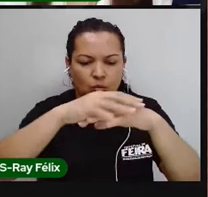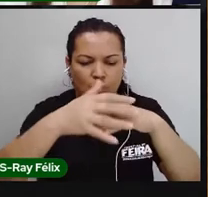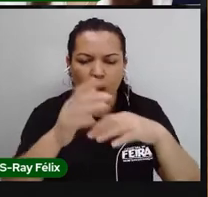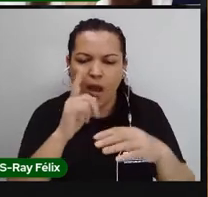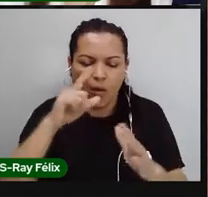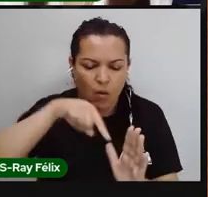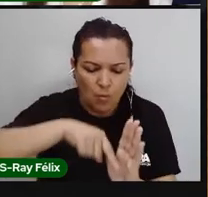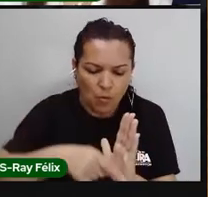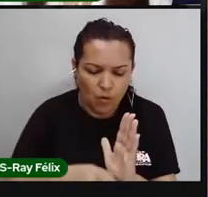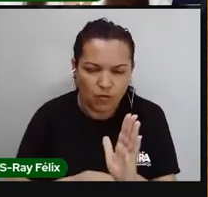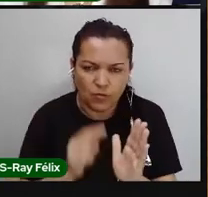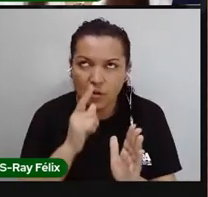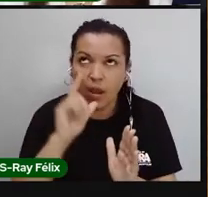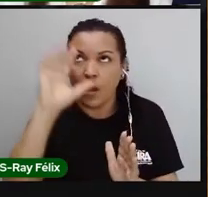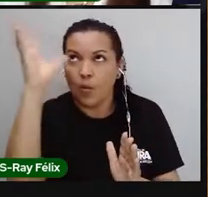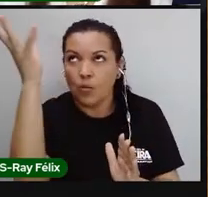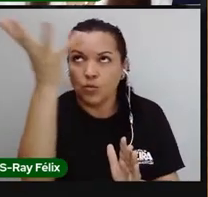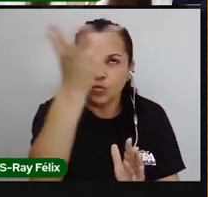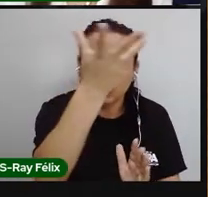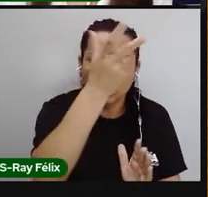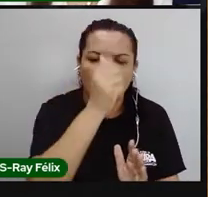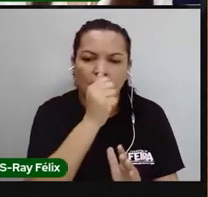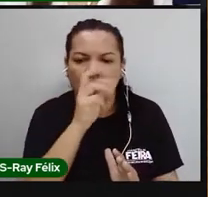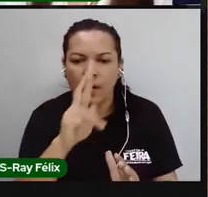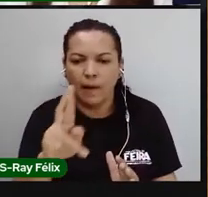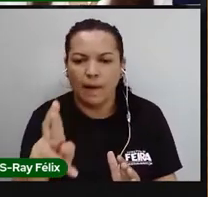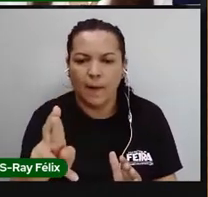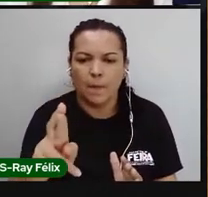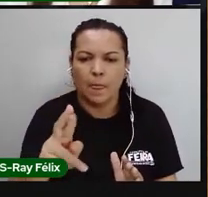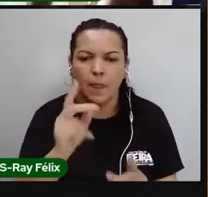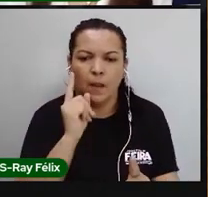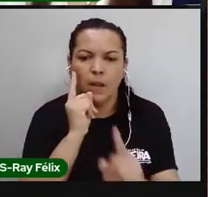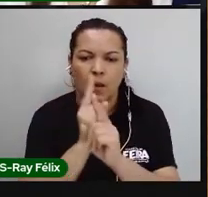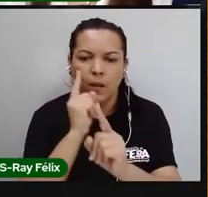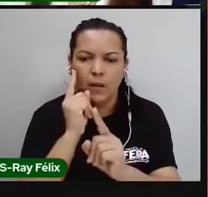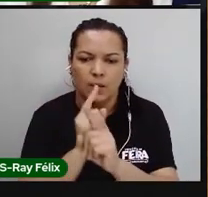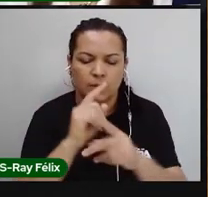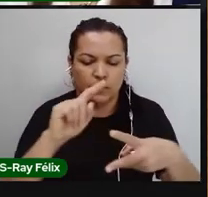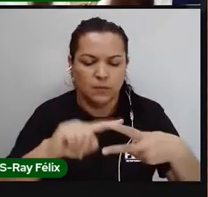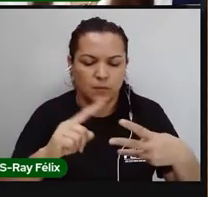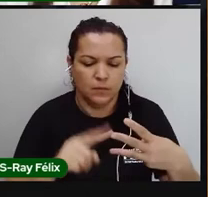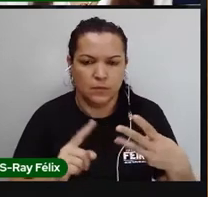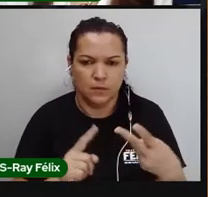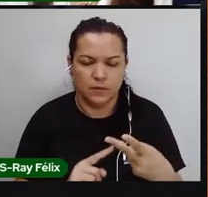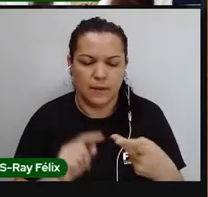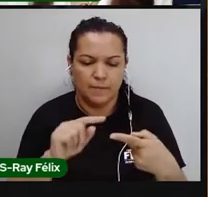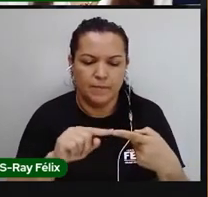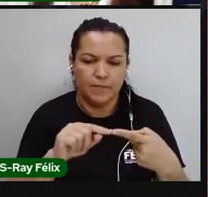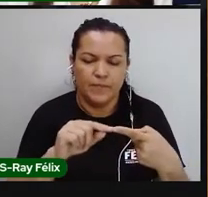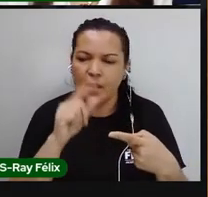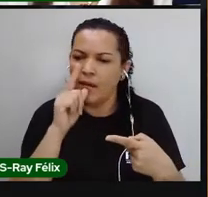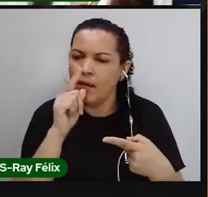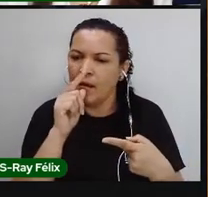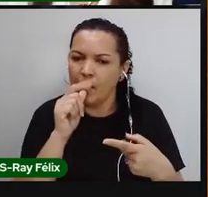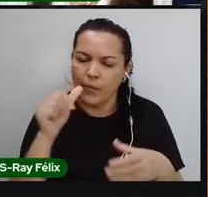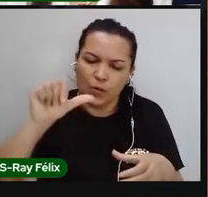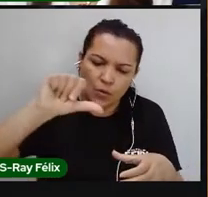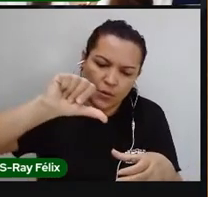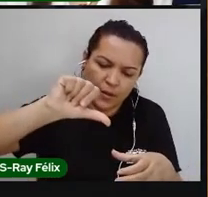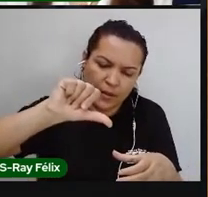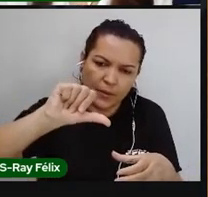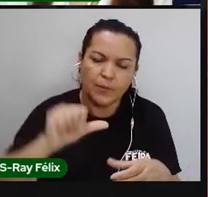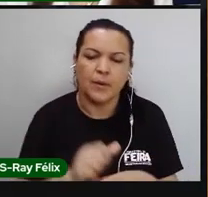água que tem no ar. E podemos encontrá-la nos três estados, líquido, sólido